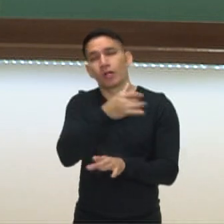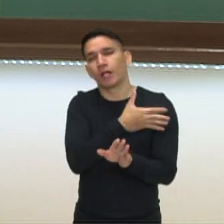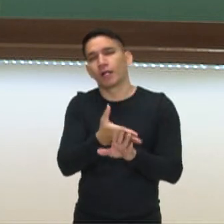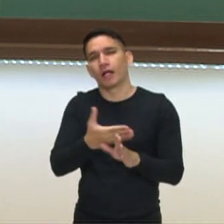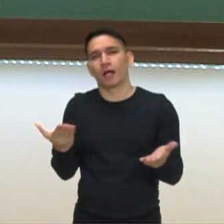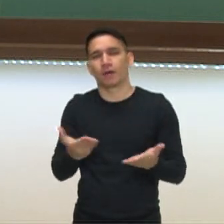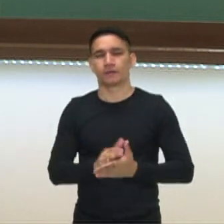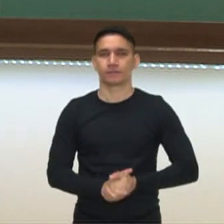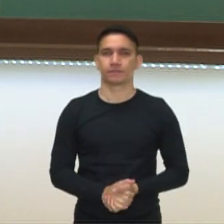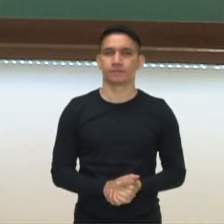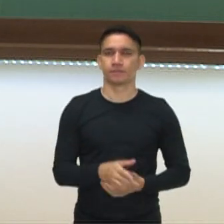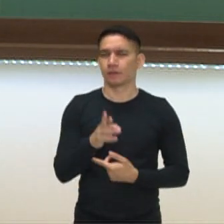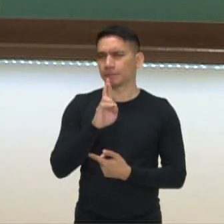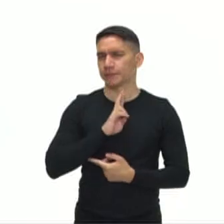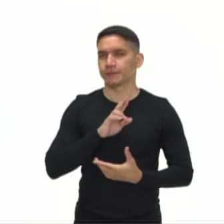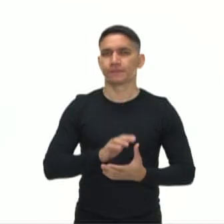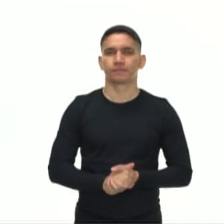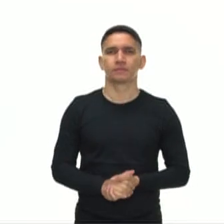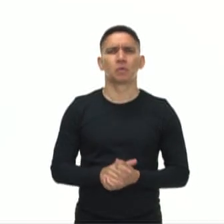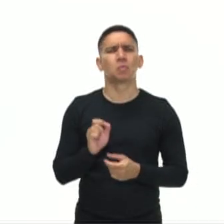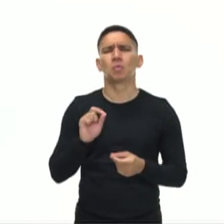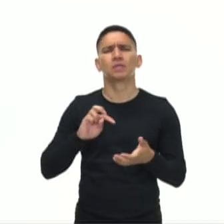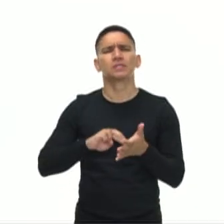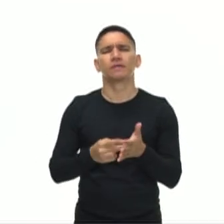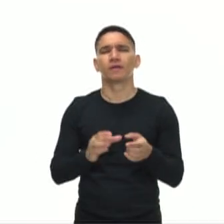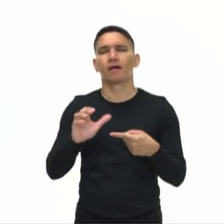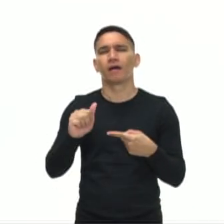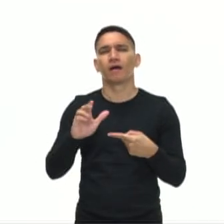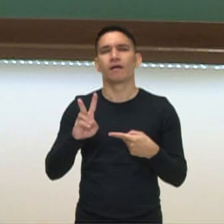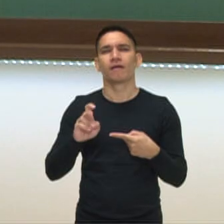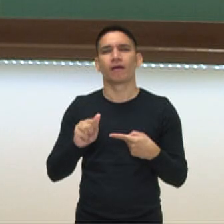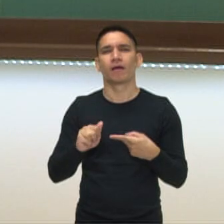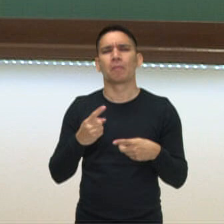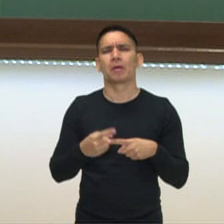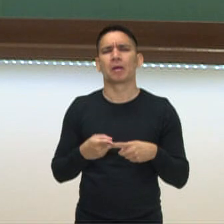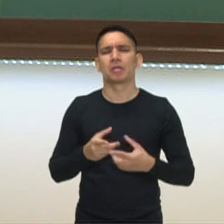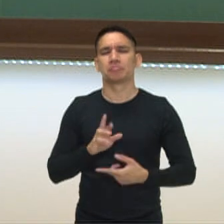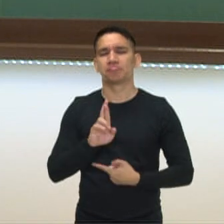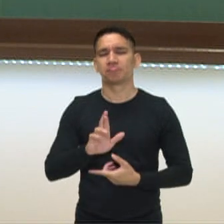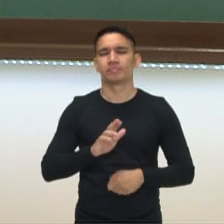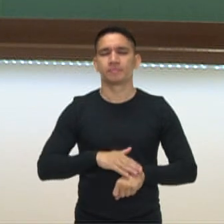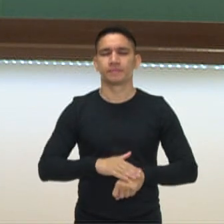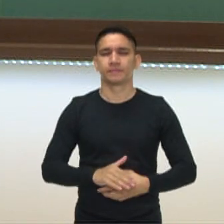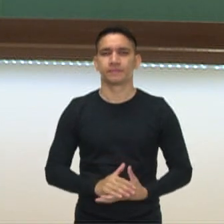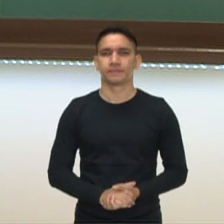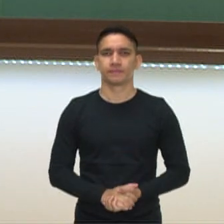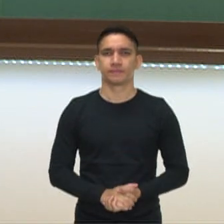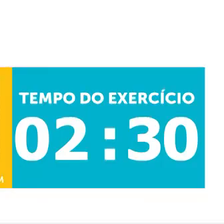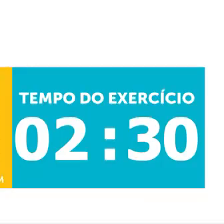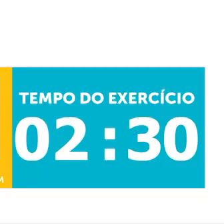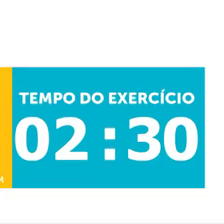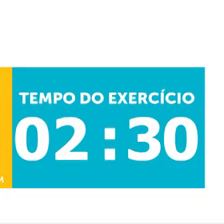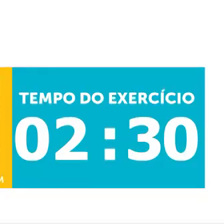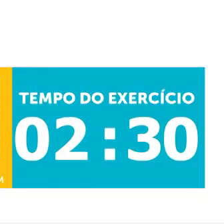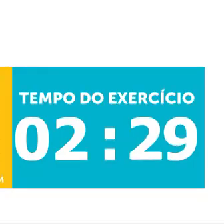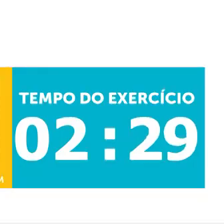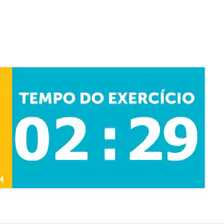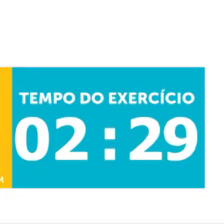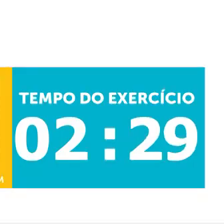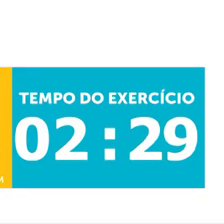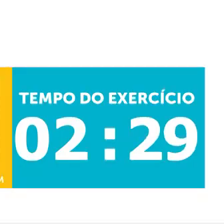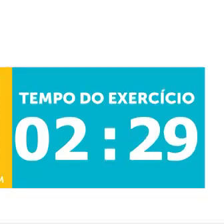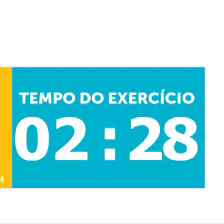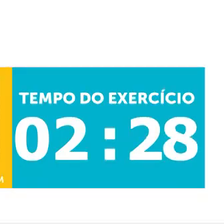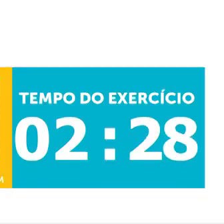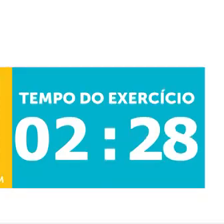agora? Respondam para mim, o que é cávea? E para que servia? Responde para mim, eu estou aguardando vocês. Até!